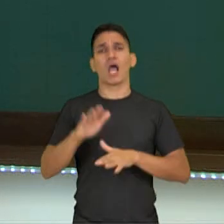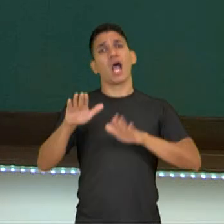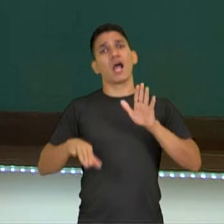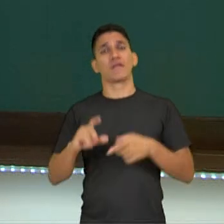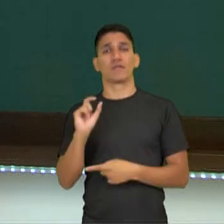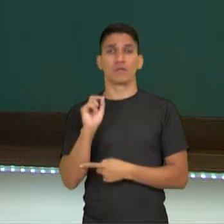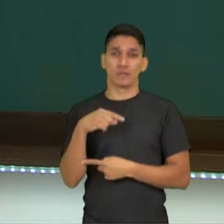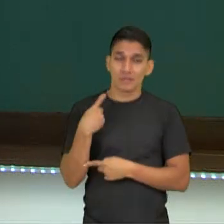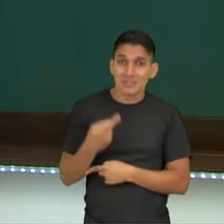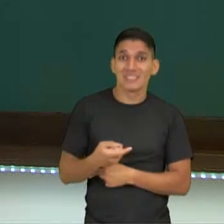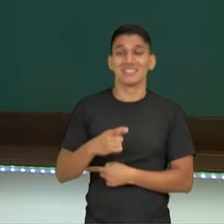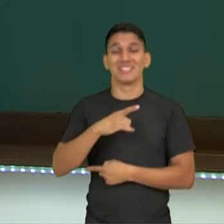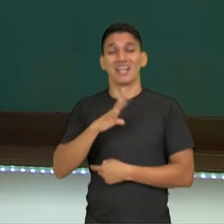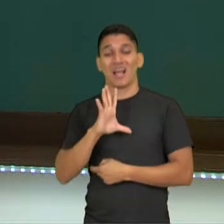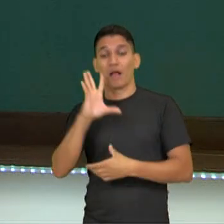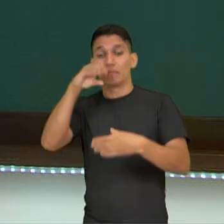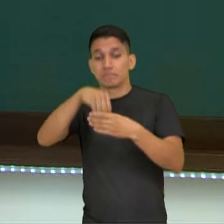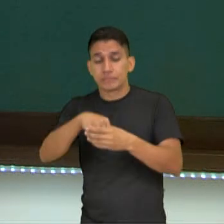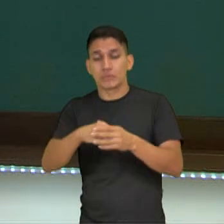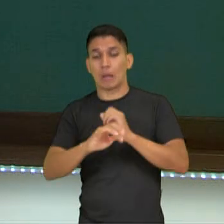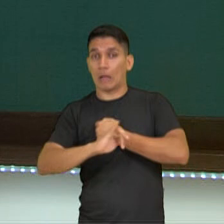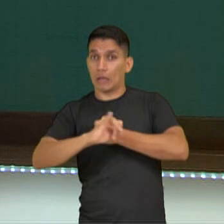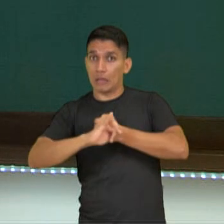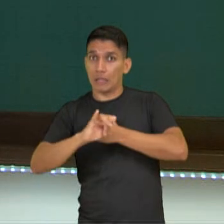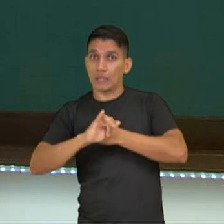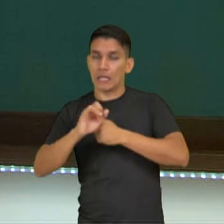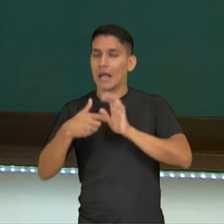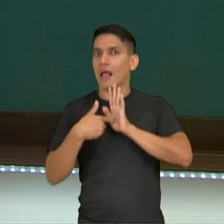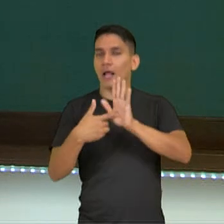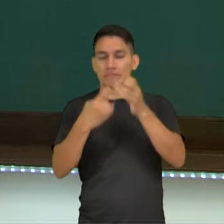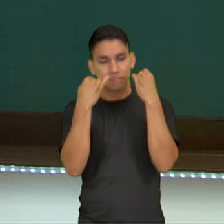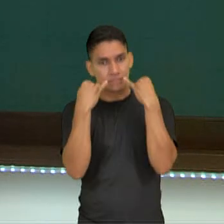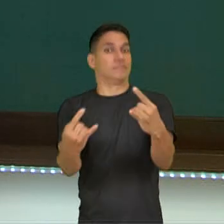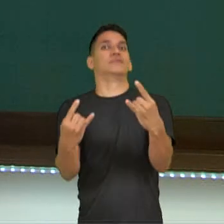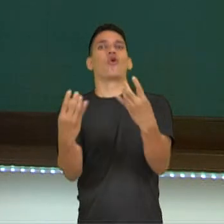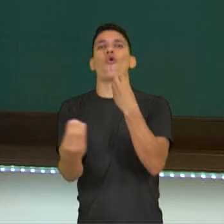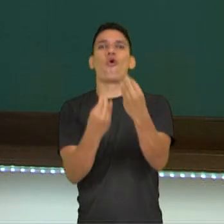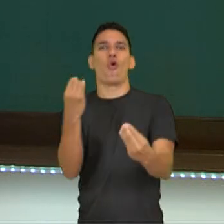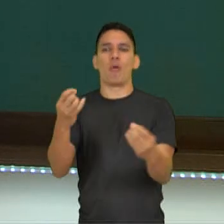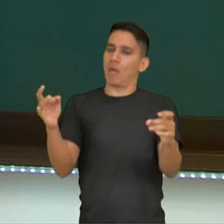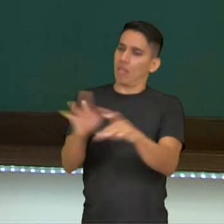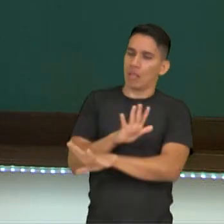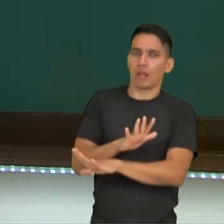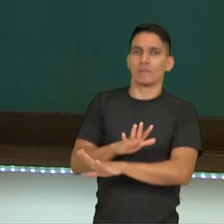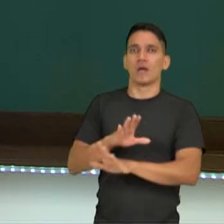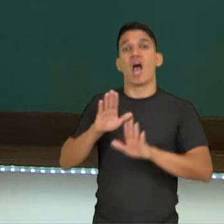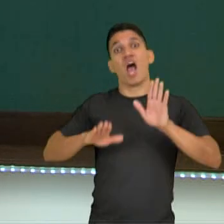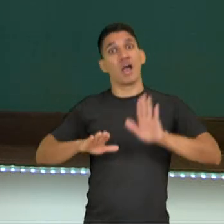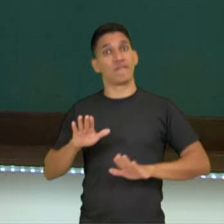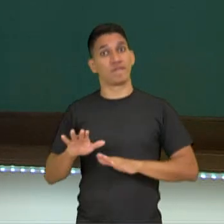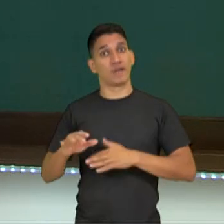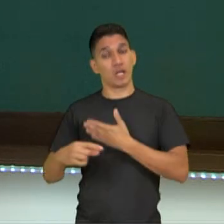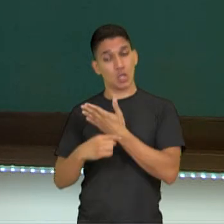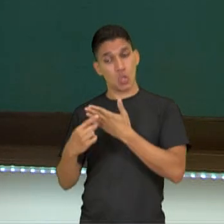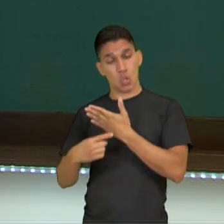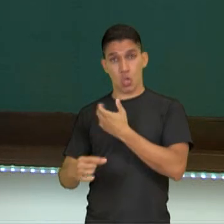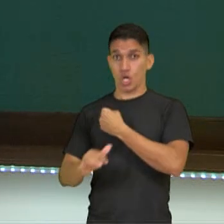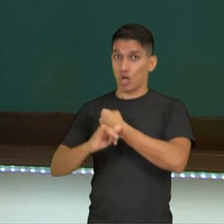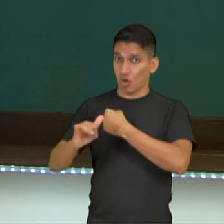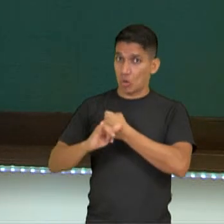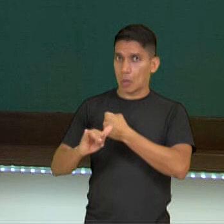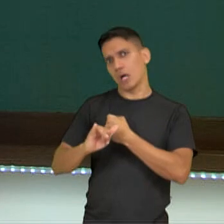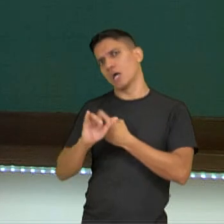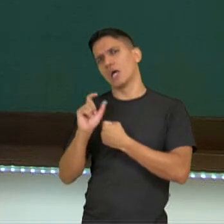gente tem expresso ali de forma nítida para o leitor saber como que terminou a história. E às vezes o cronista lá, o escritor